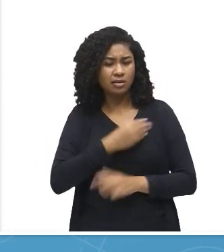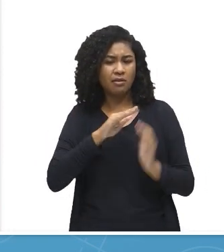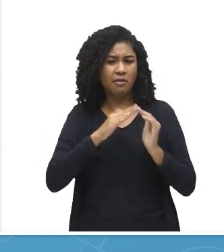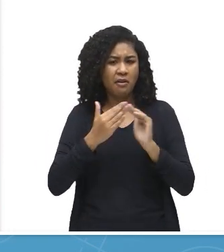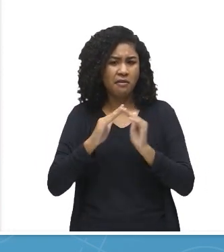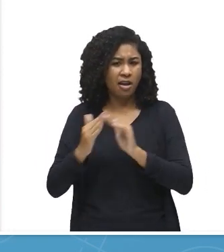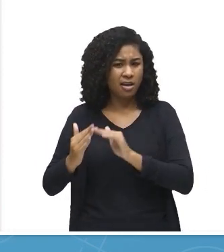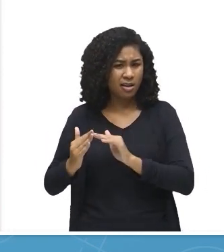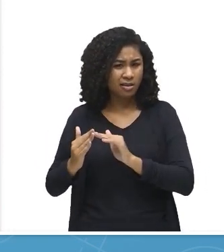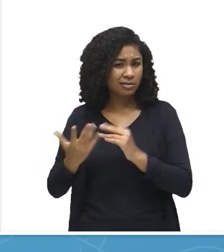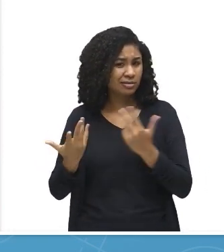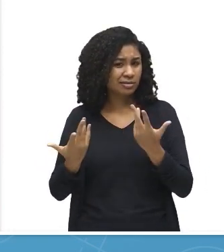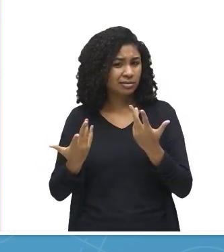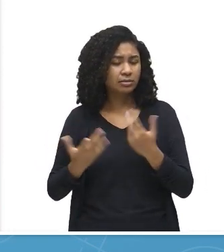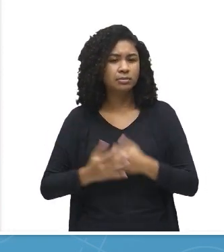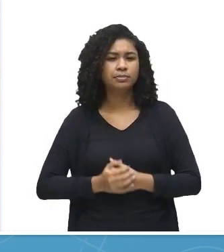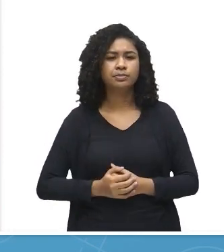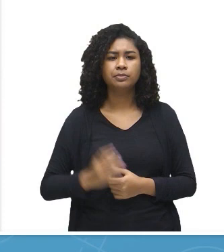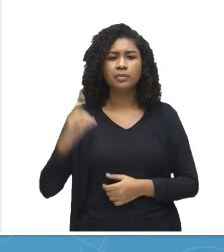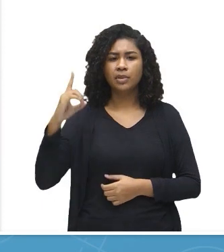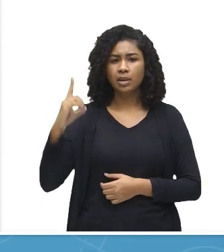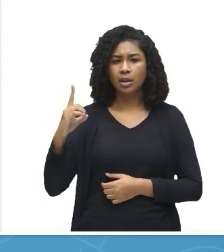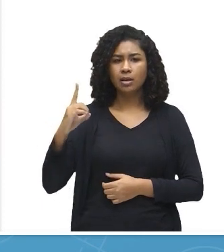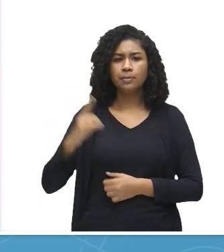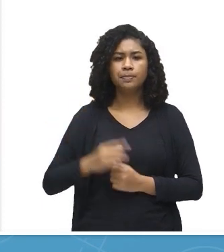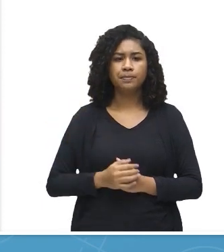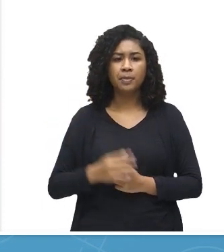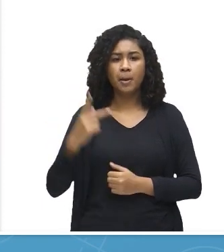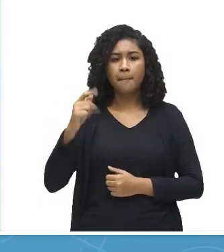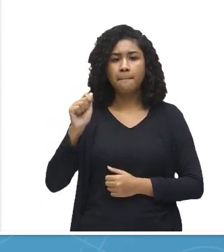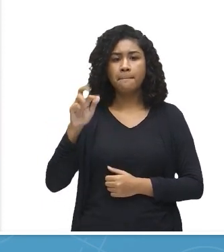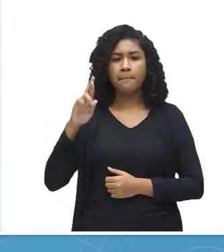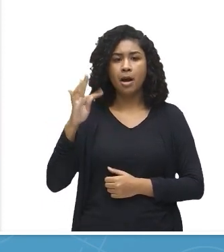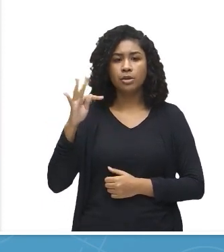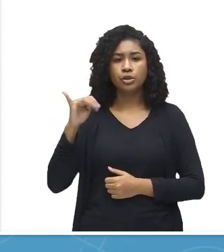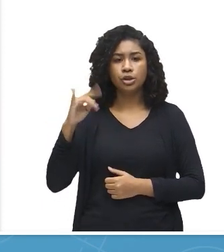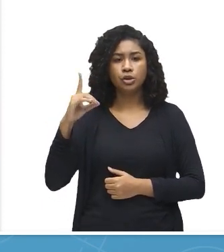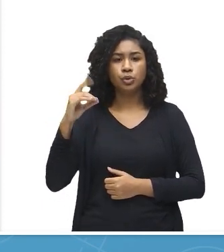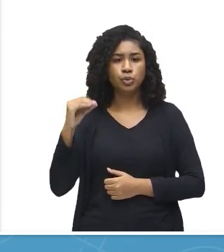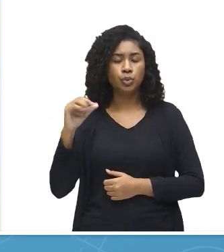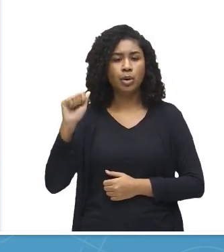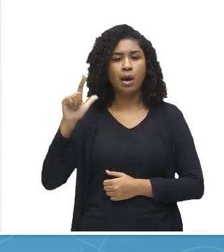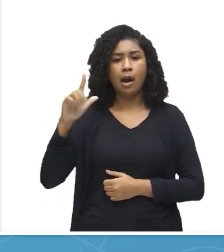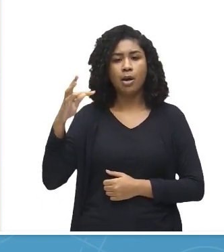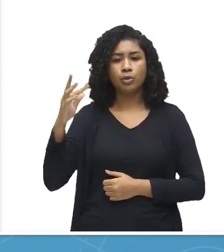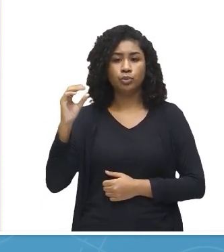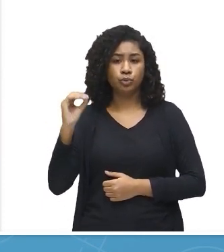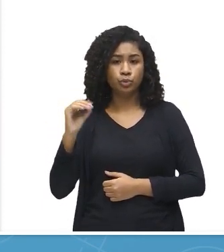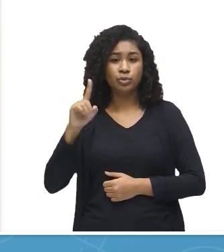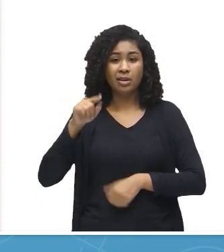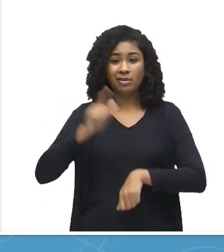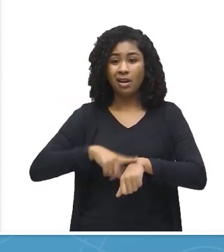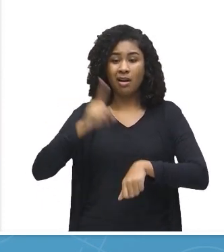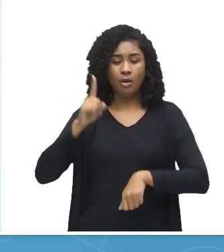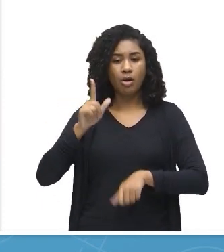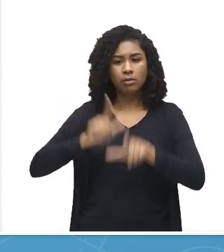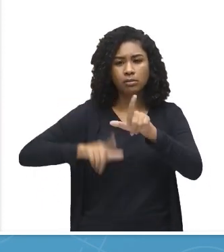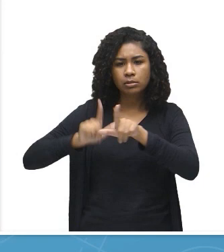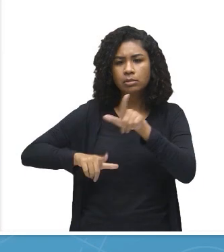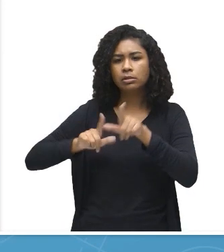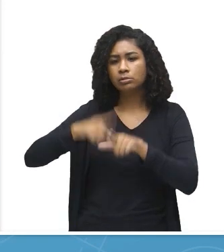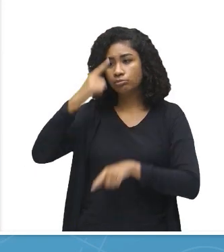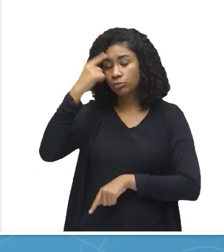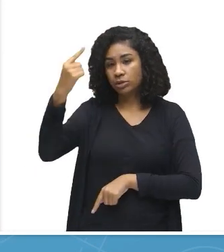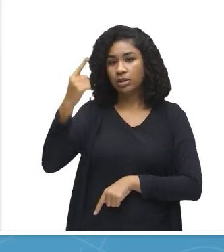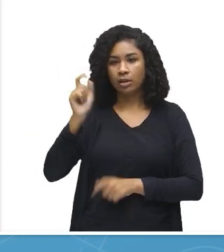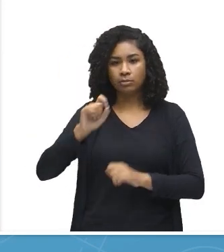Será? E a alternativa D, o samba de partido alto possui letras improvisadas, falam sobre a realidade dos morros e das regiões